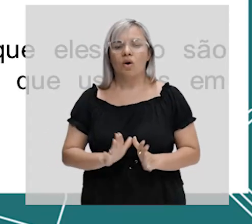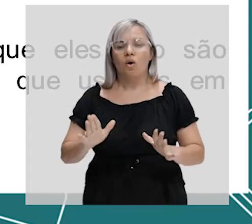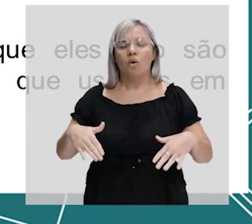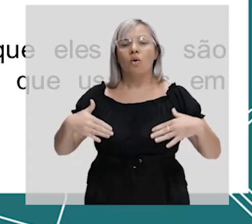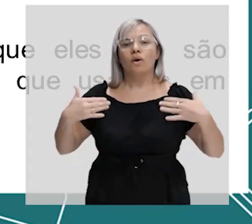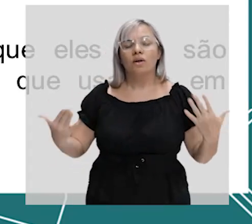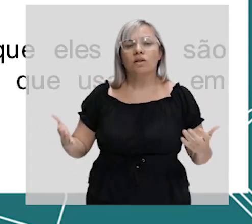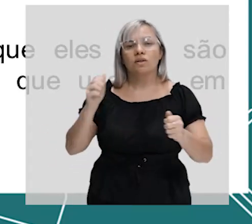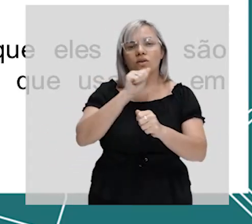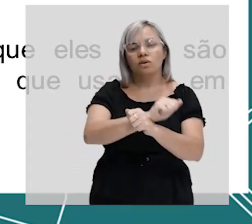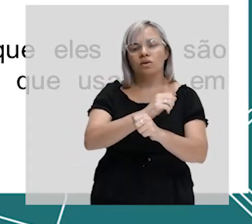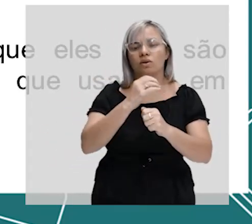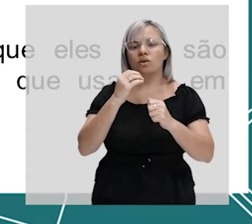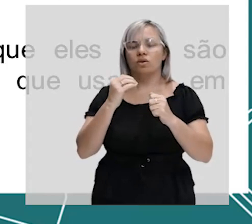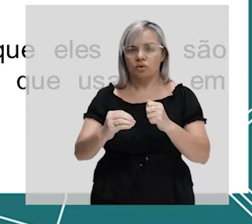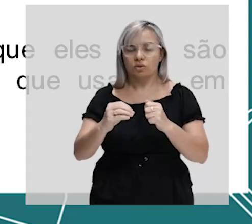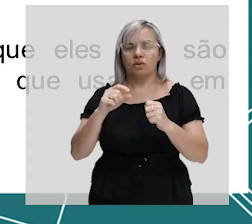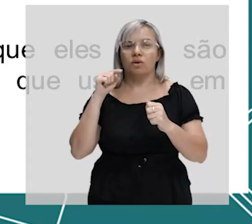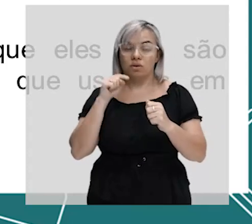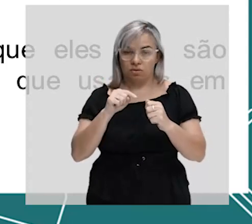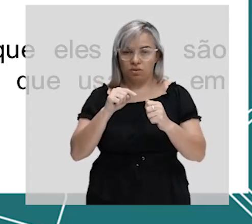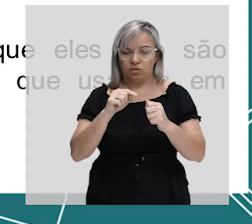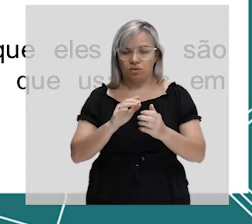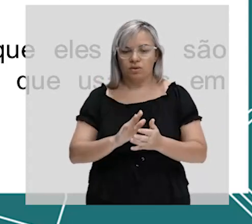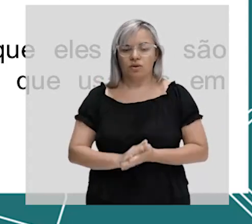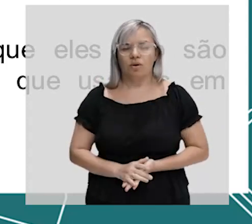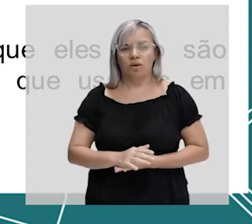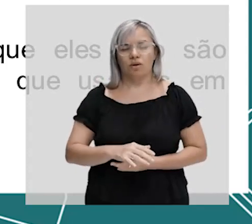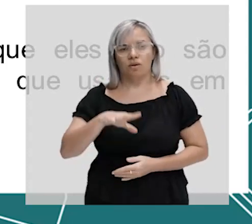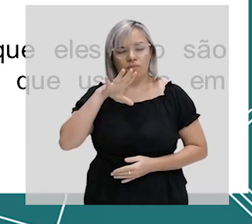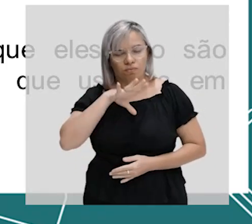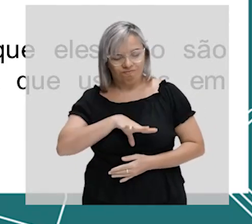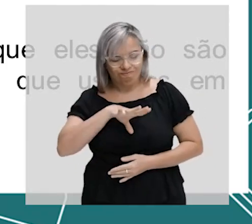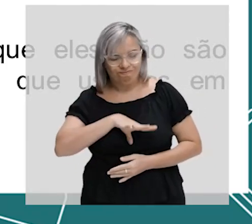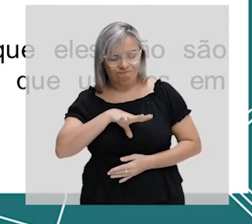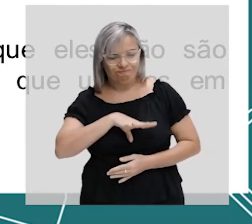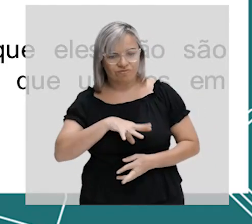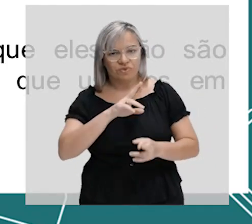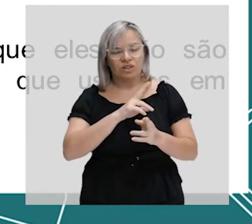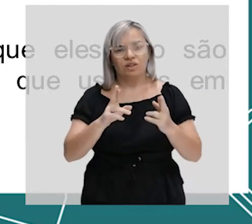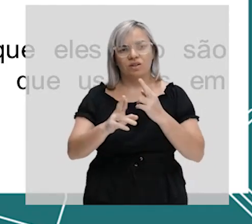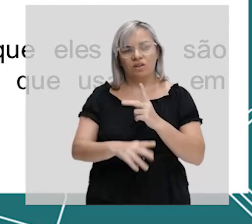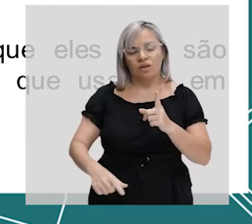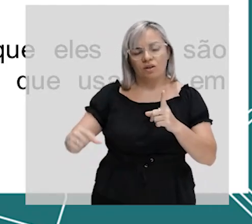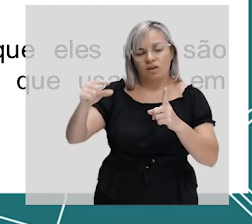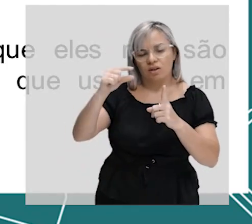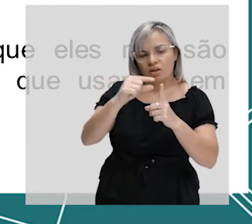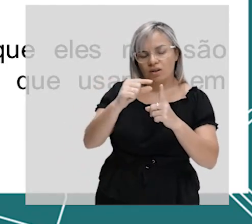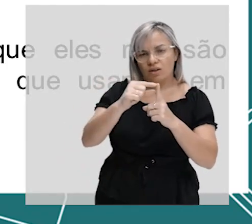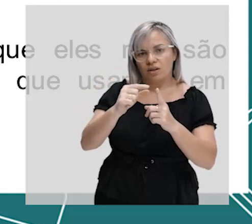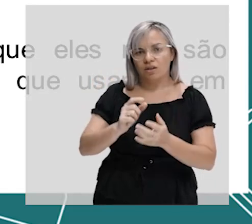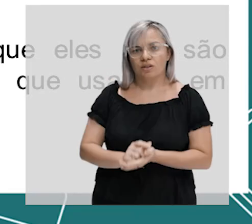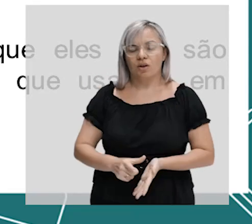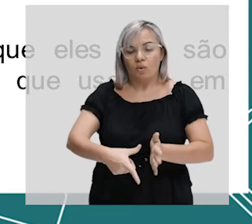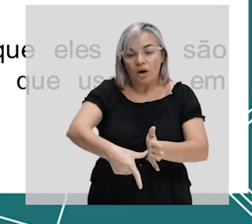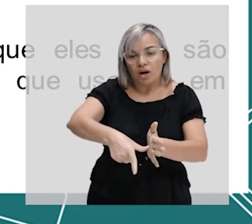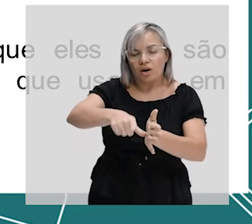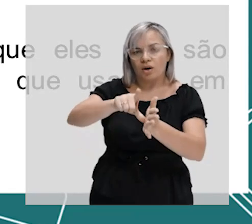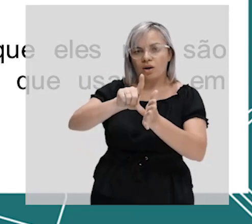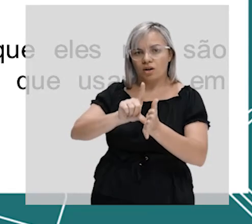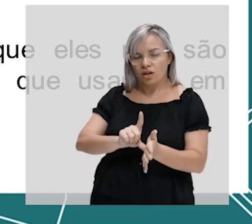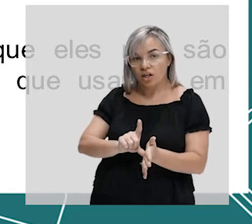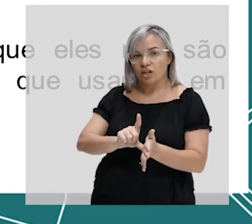artigos, tá? Então, os artigos são, em português, são aquelas palavrinhas, aqueles termos que antecedem